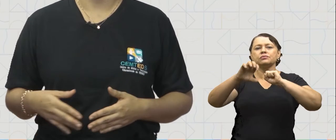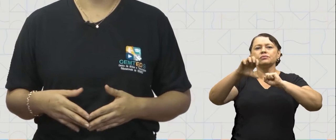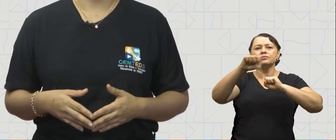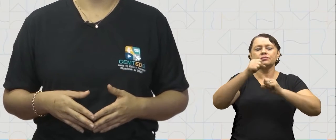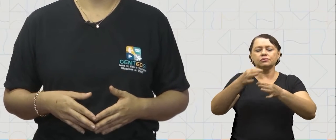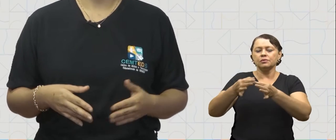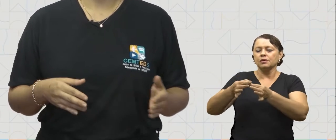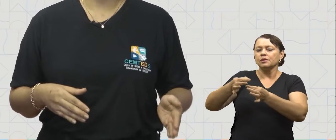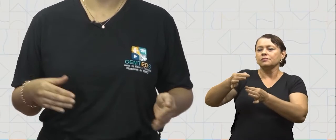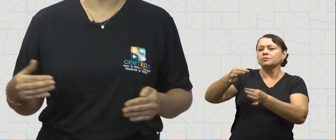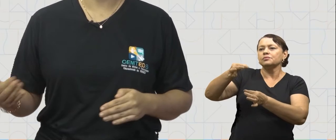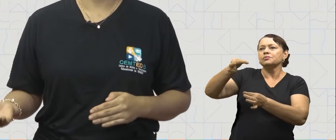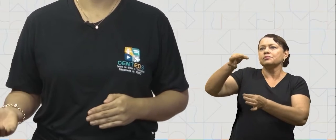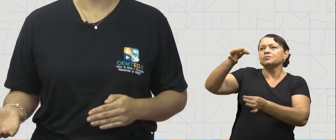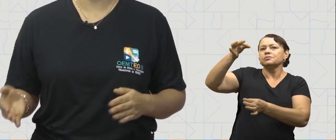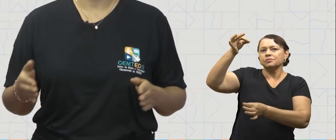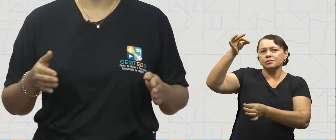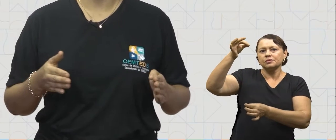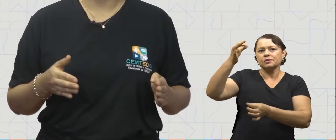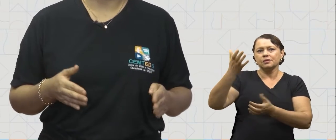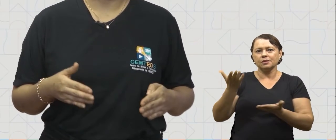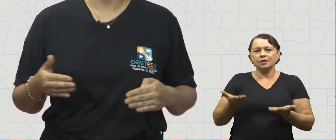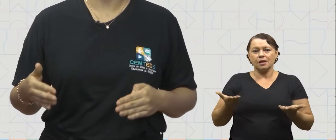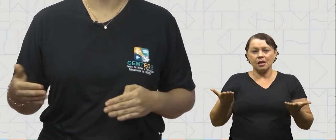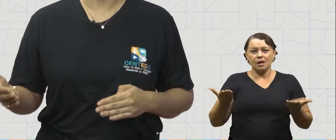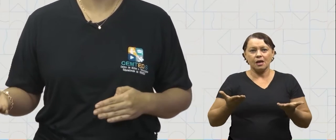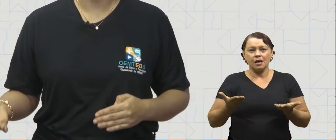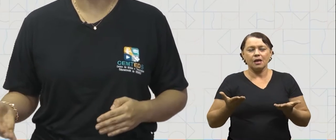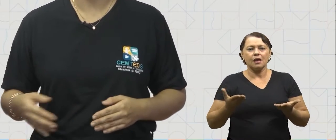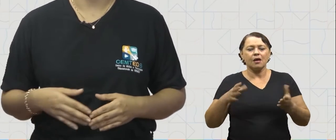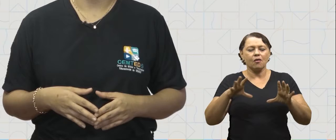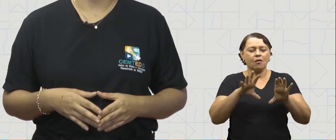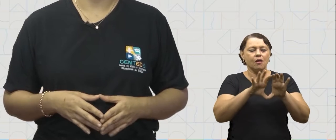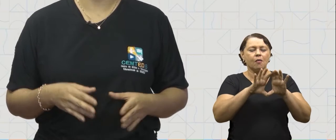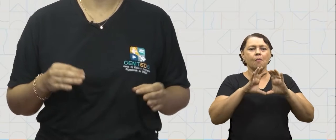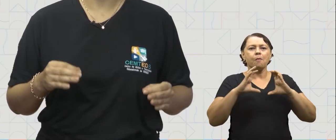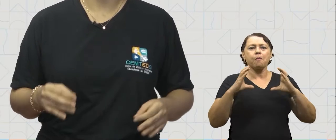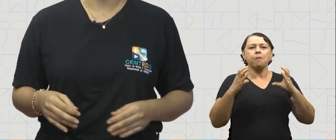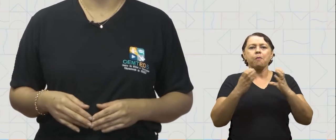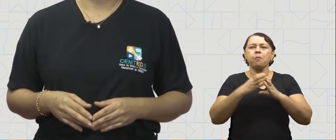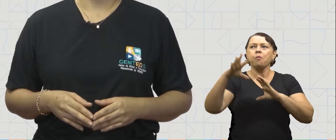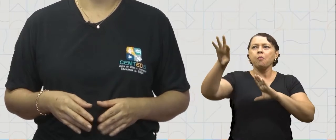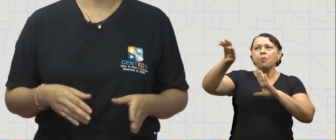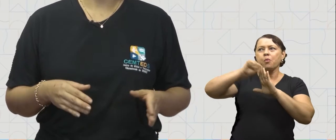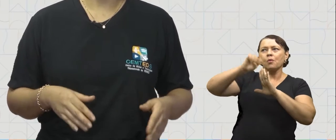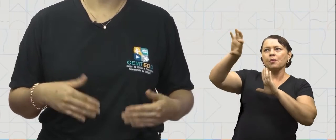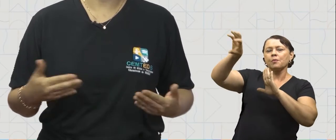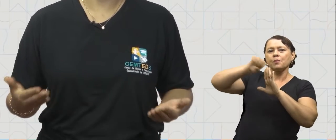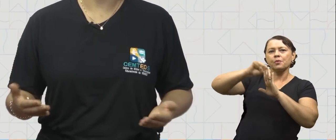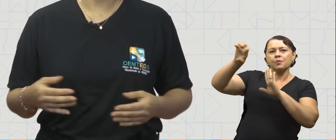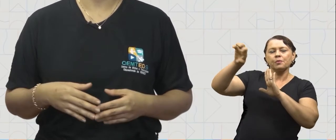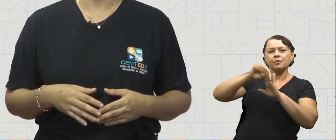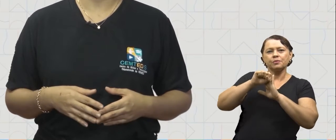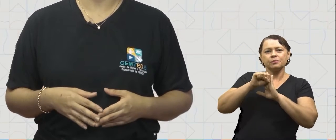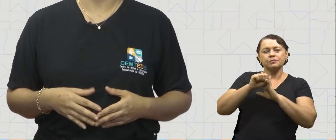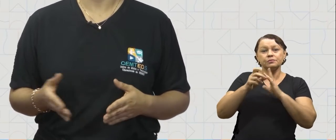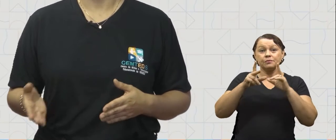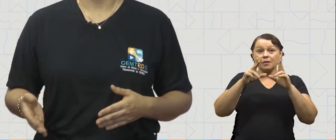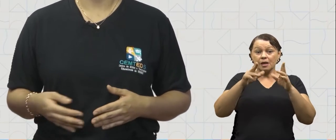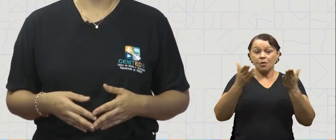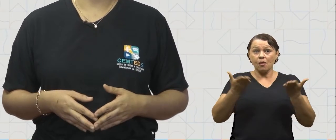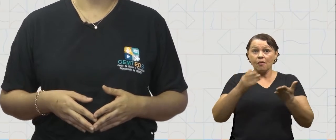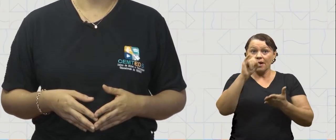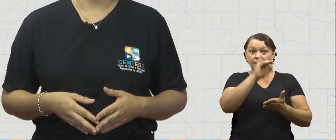por antenas, reproduzindo-os para a tela via um tubo de raios catódico, que nem esta que você